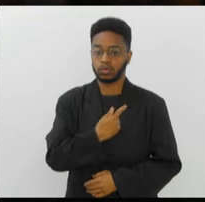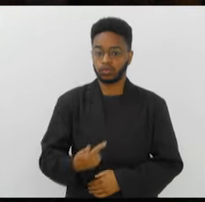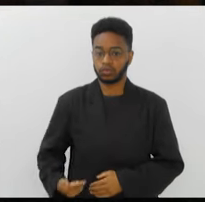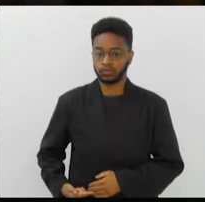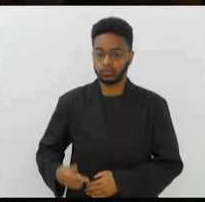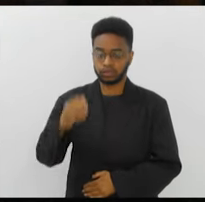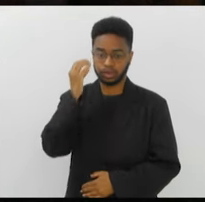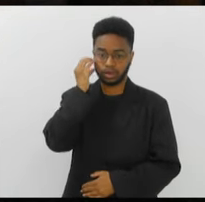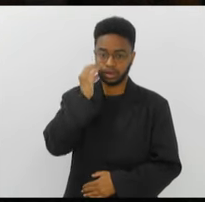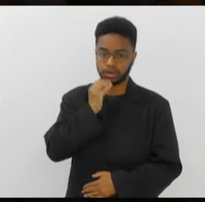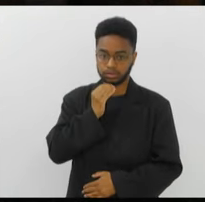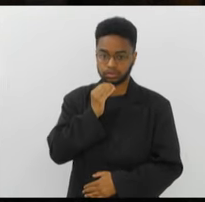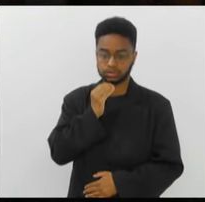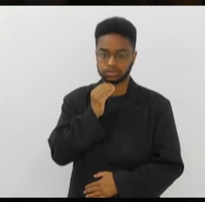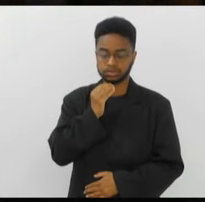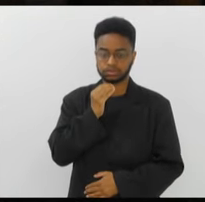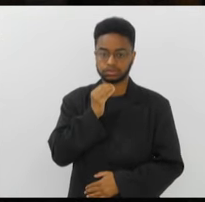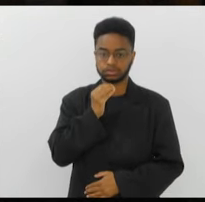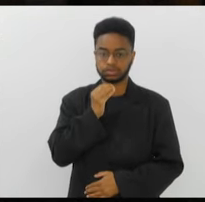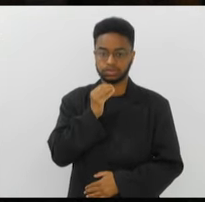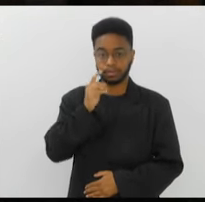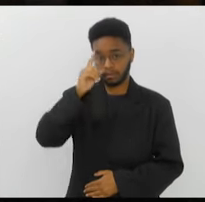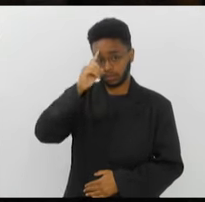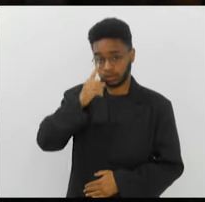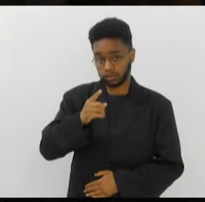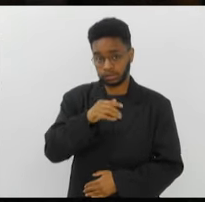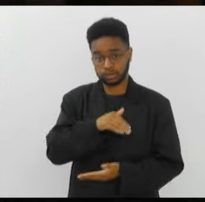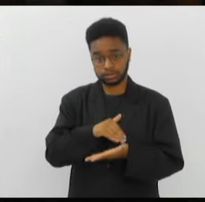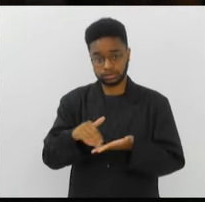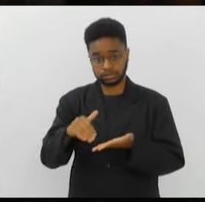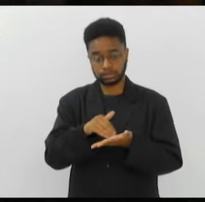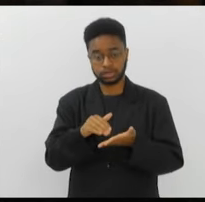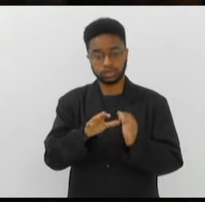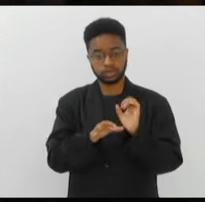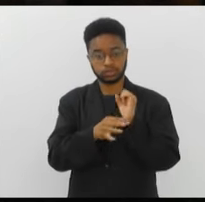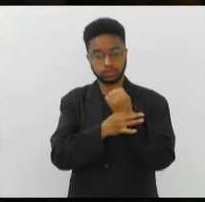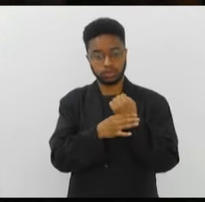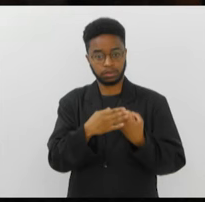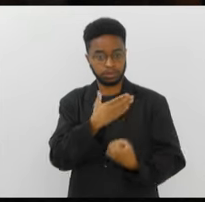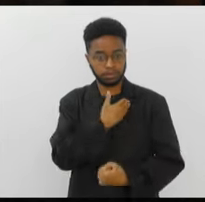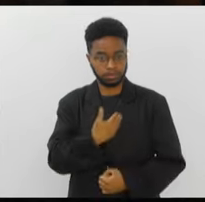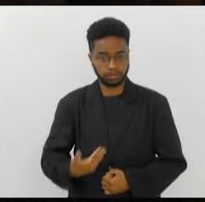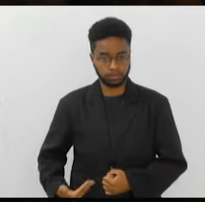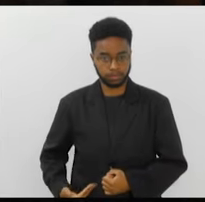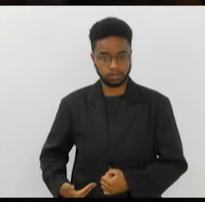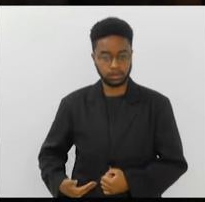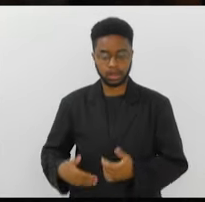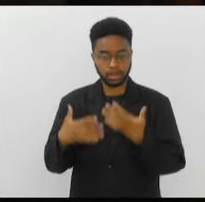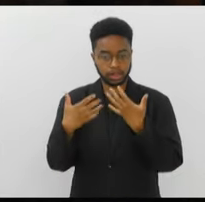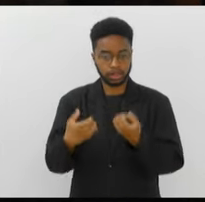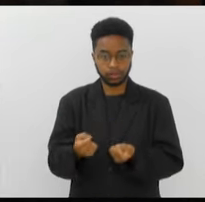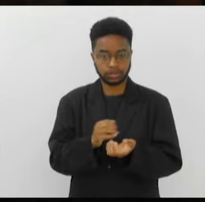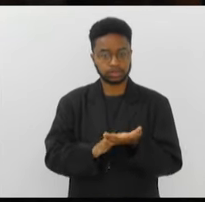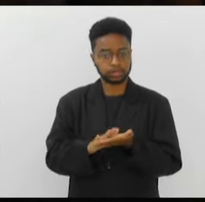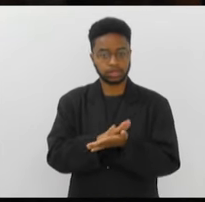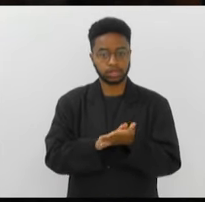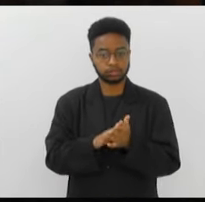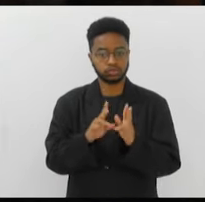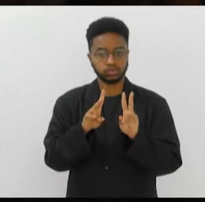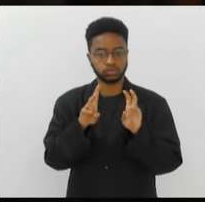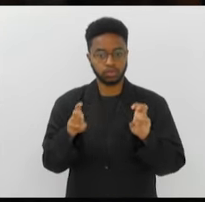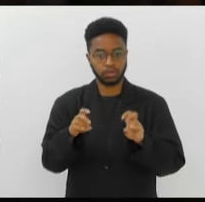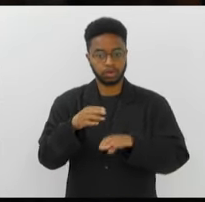Castro determinou à Secretaria de Segurança Pública tolerância zero para as